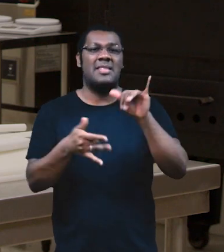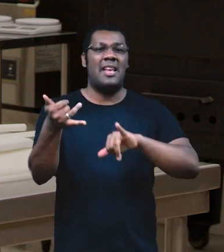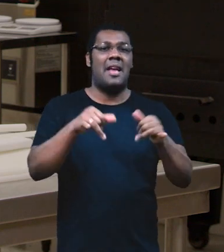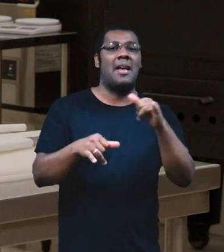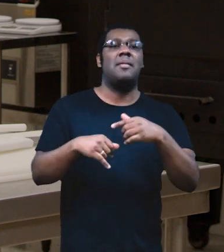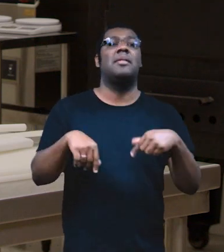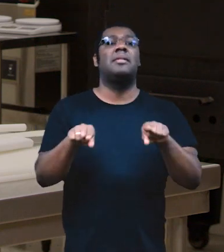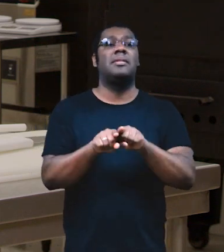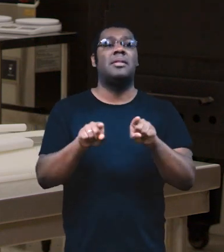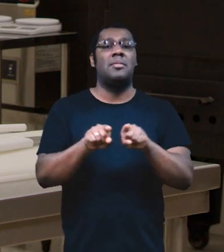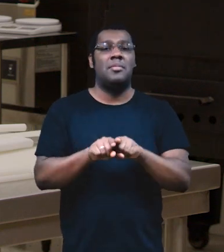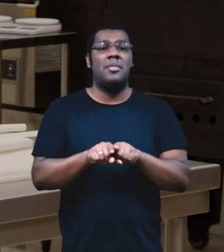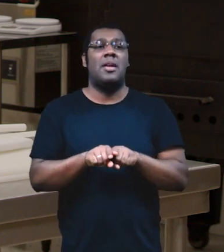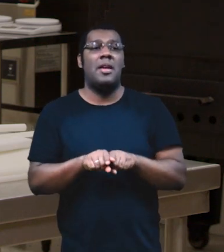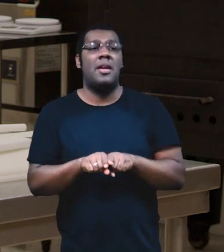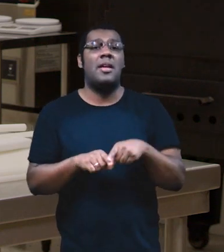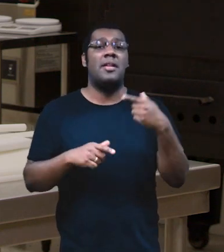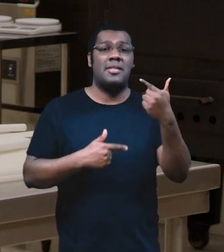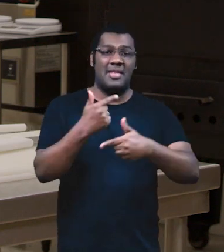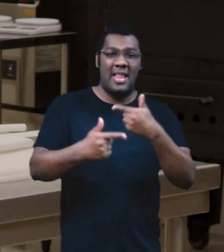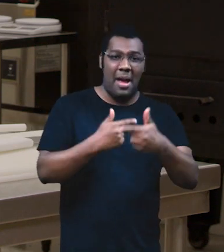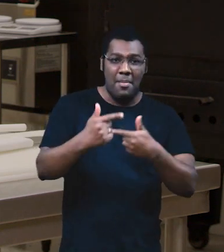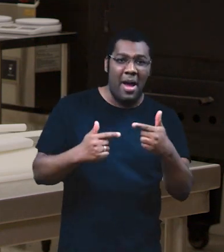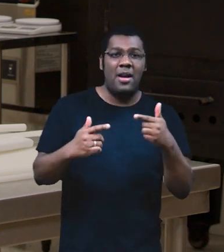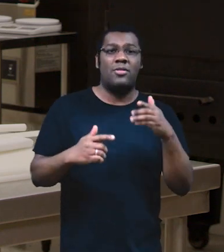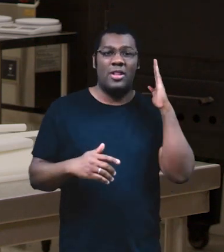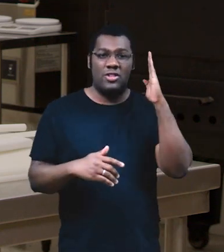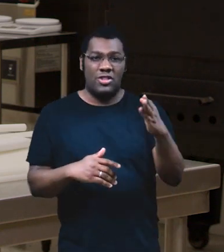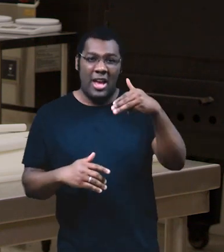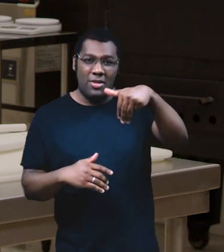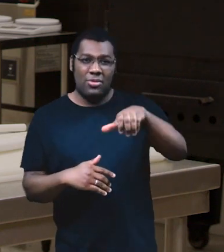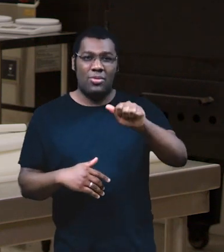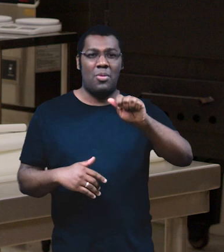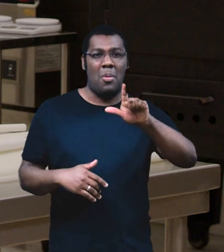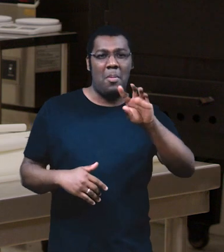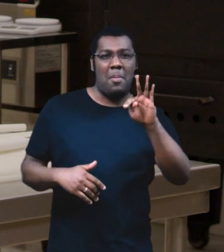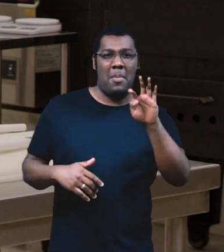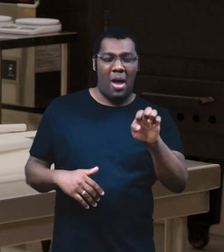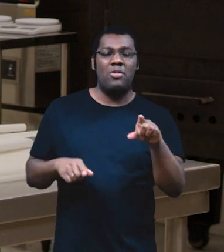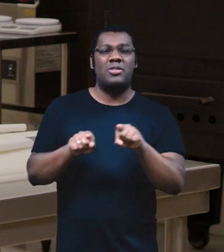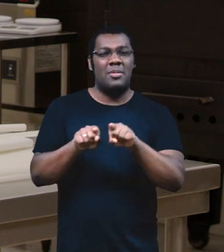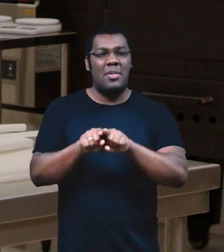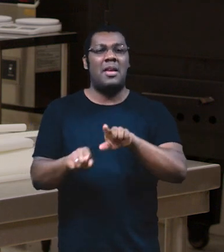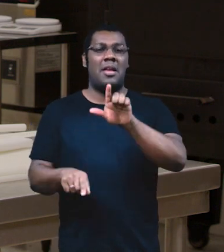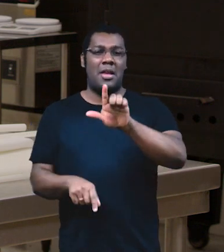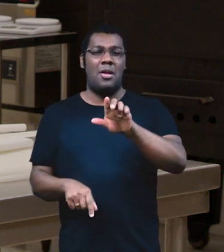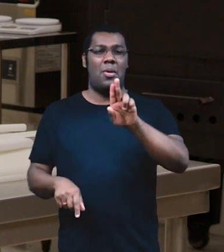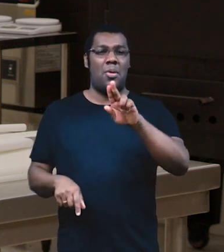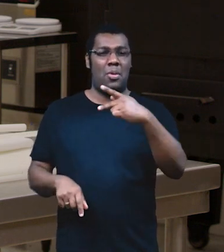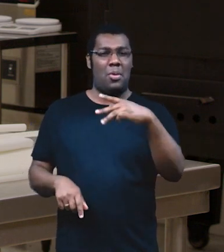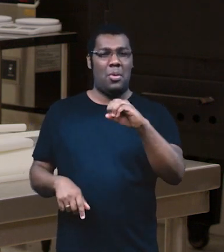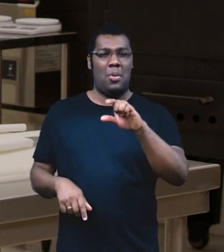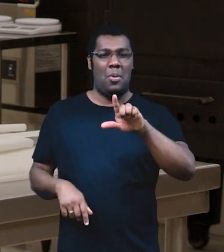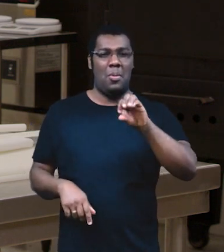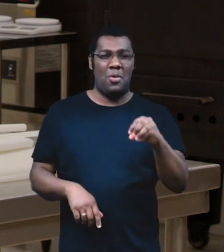com o próprio lúpulo, com as leveduras. Então, assim, é muito amplo o mercado que os alunos podem